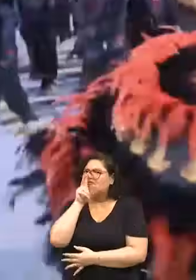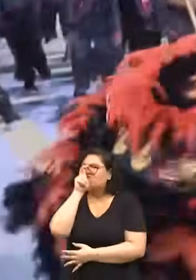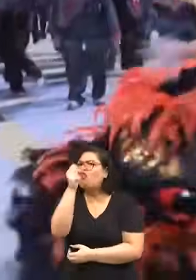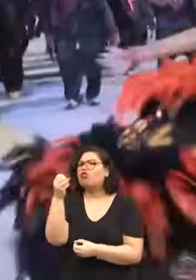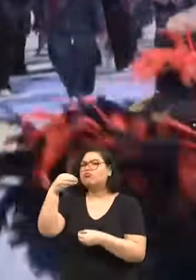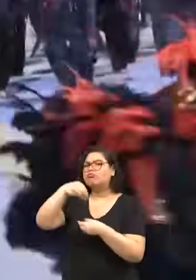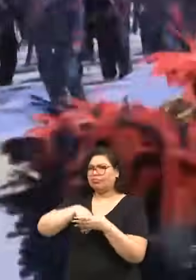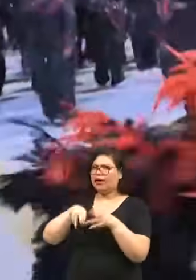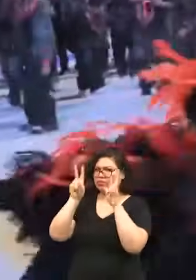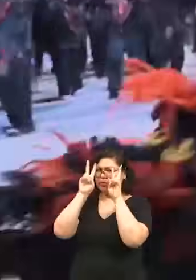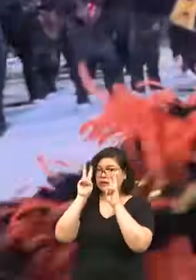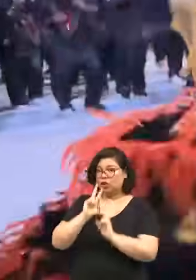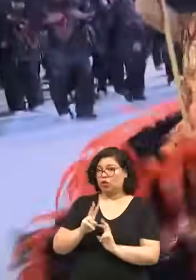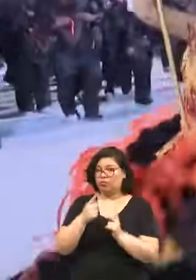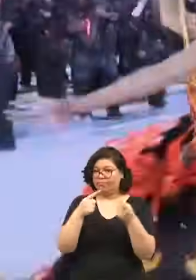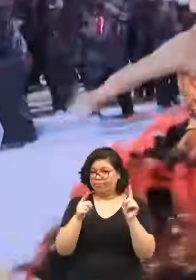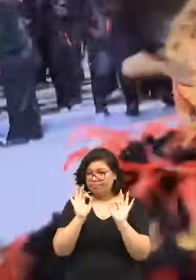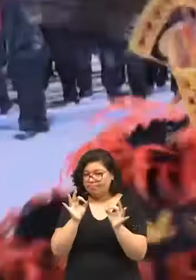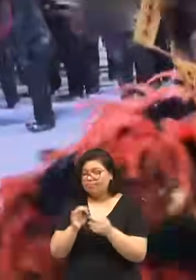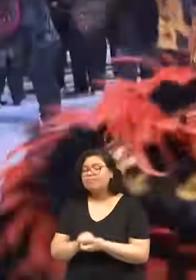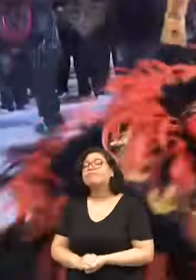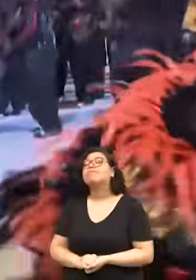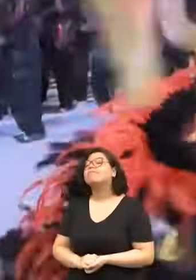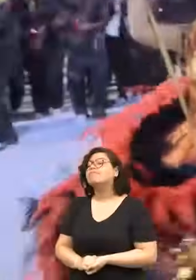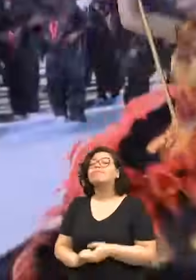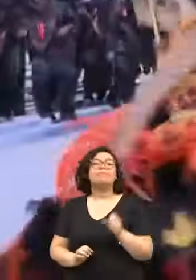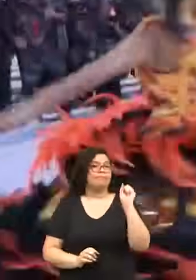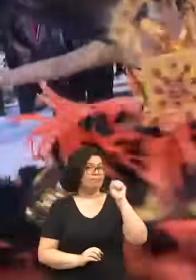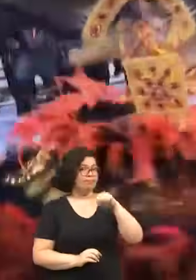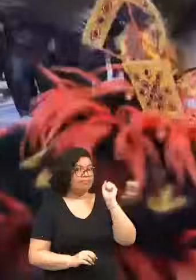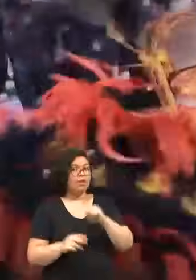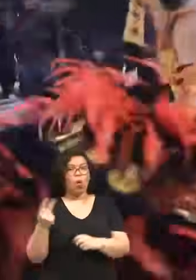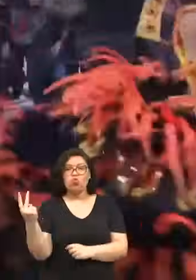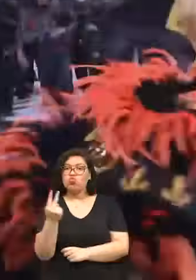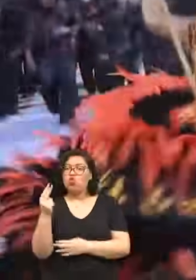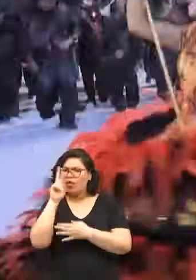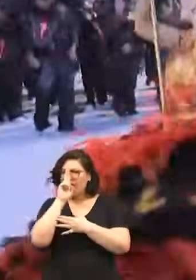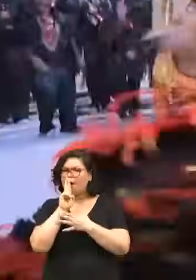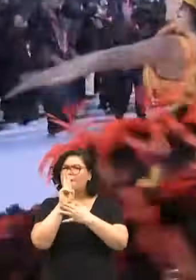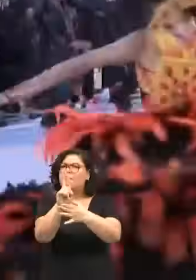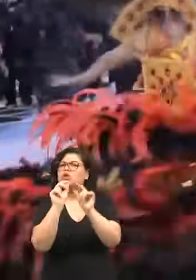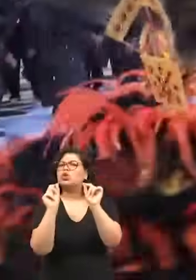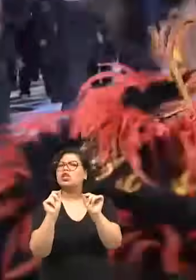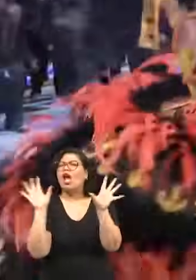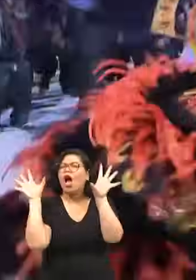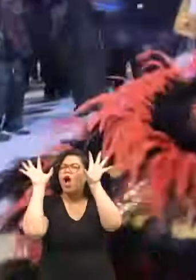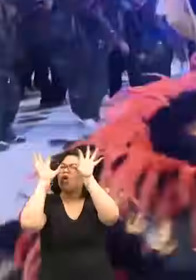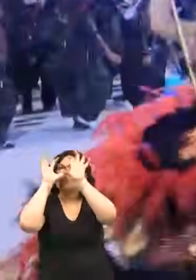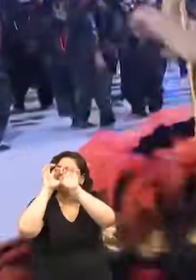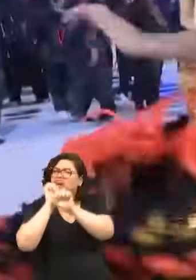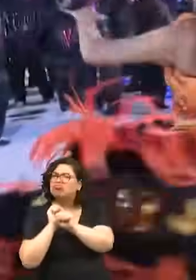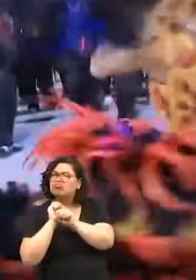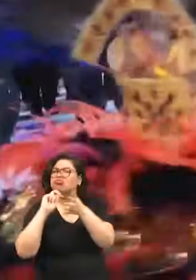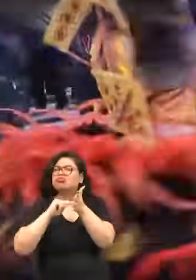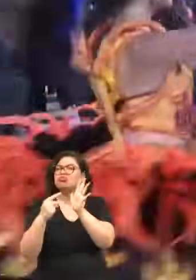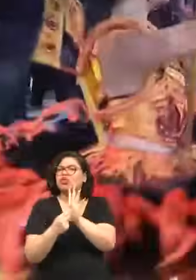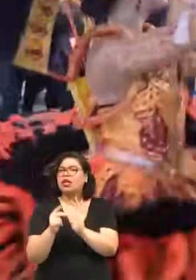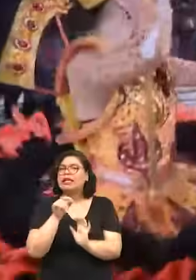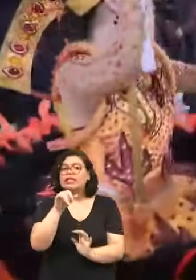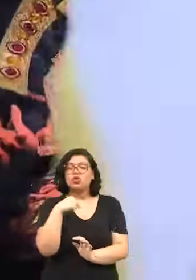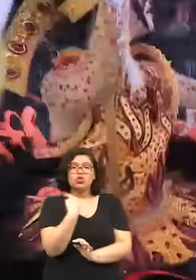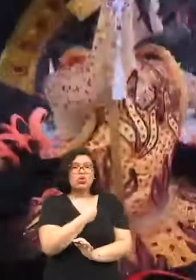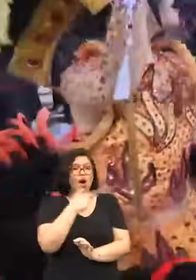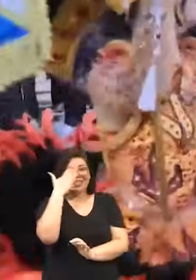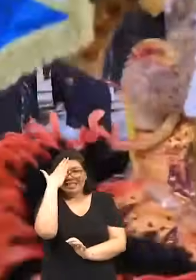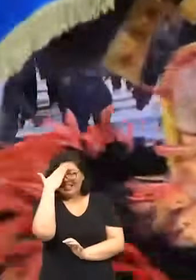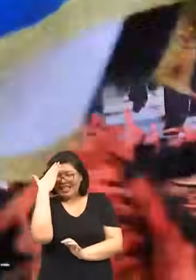né? Exatamente, eles estão representando a escuridão. É, a escuridão, quando não temos a sabedoria, quando